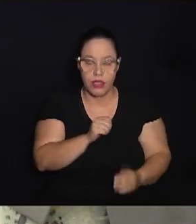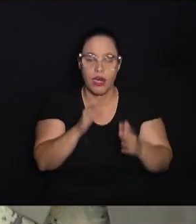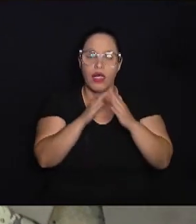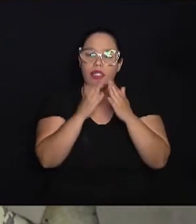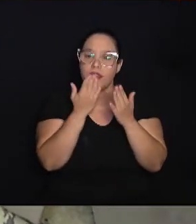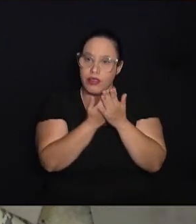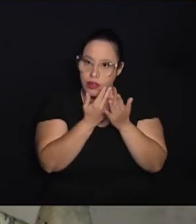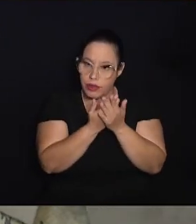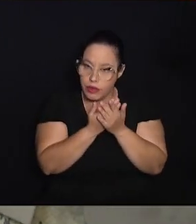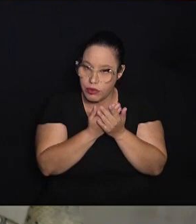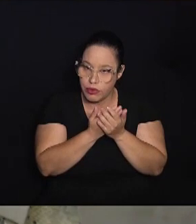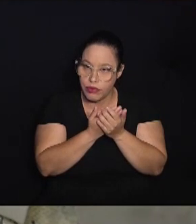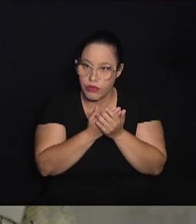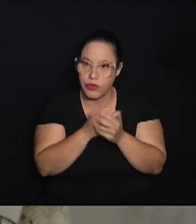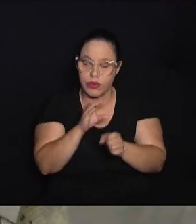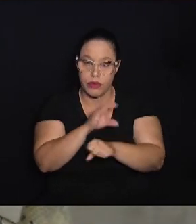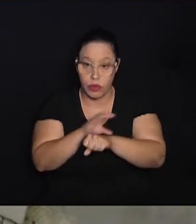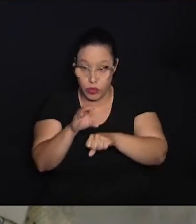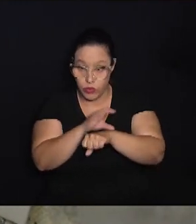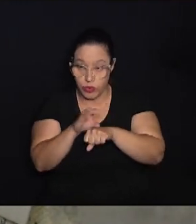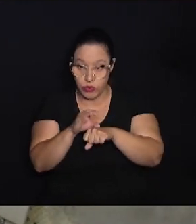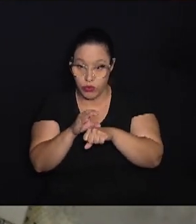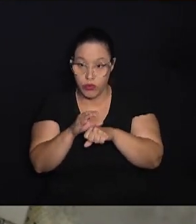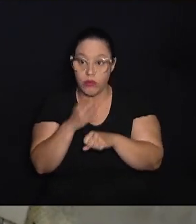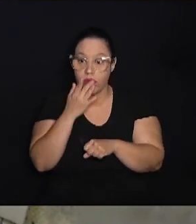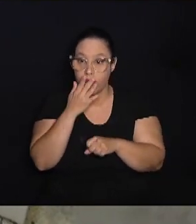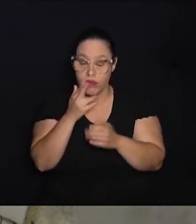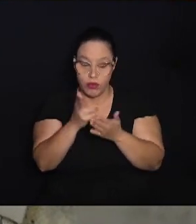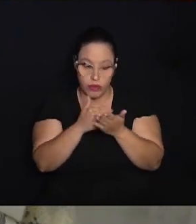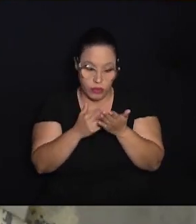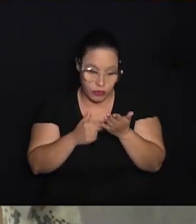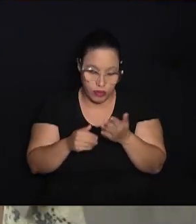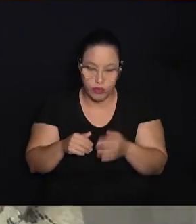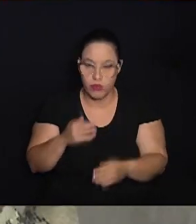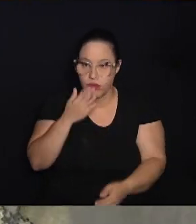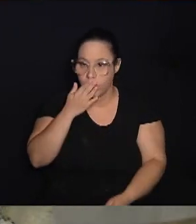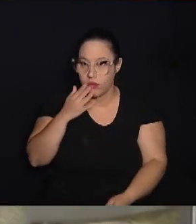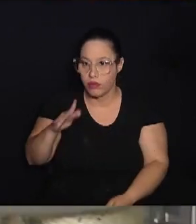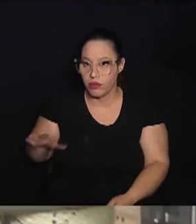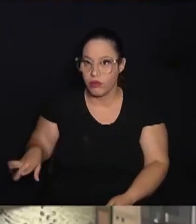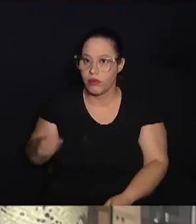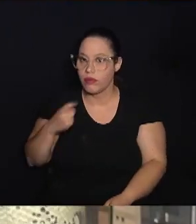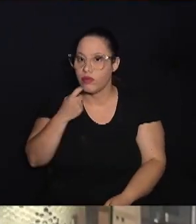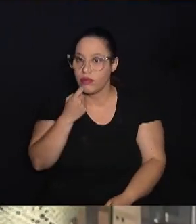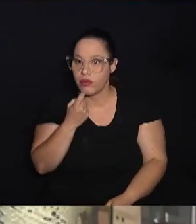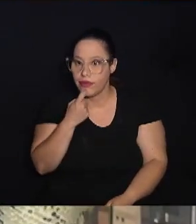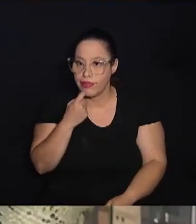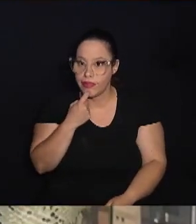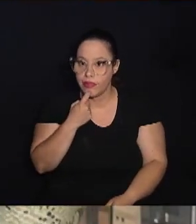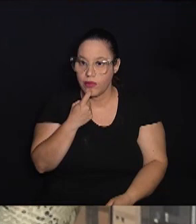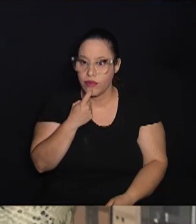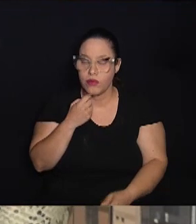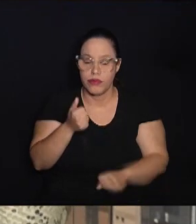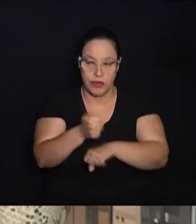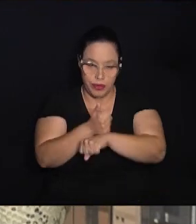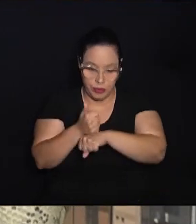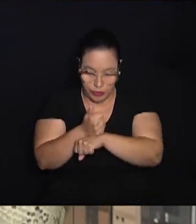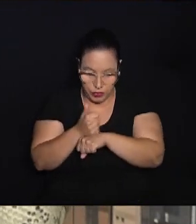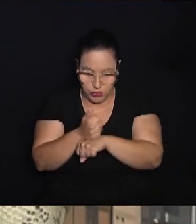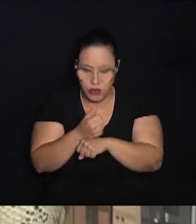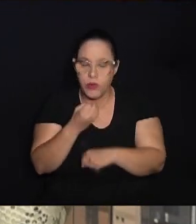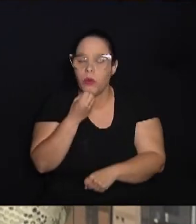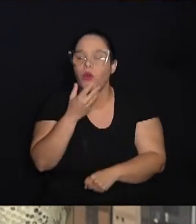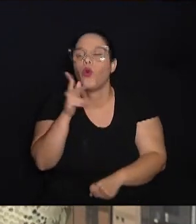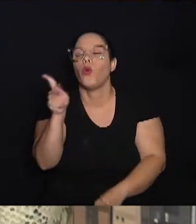desenho que capacitam pessoas desde a infância que em Campinas a gente tem profissionais muito bons né professores de